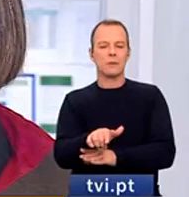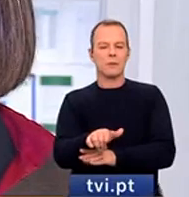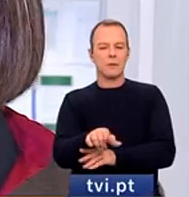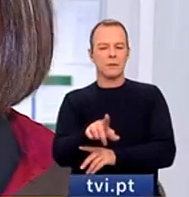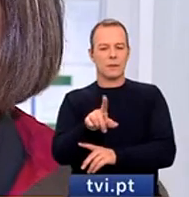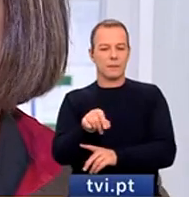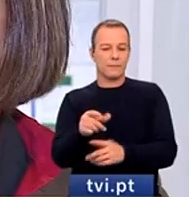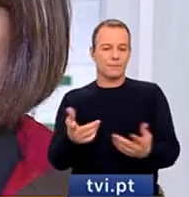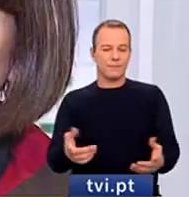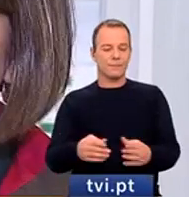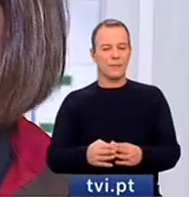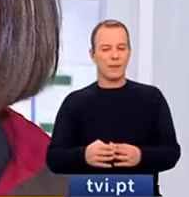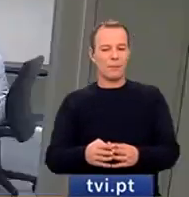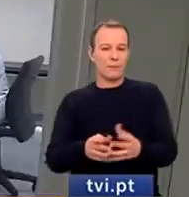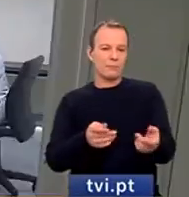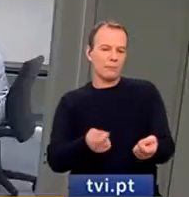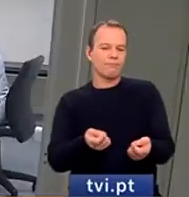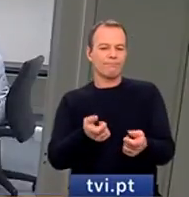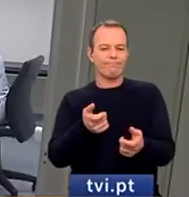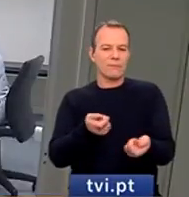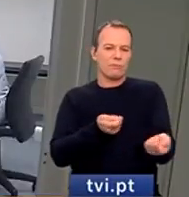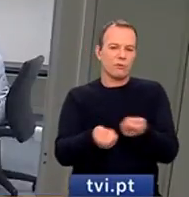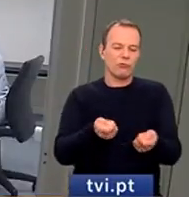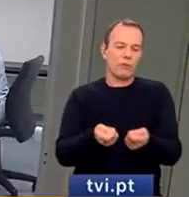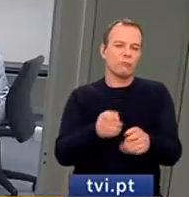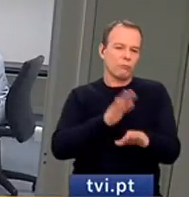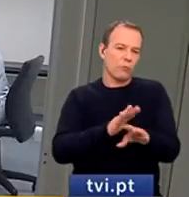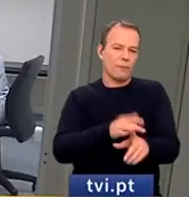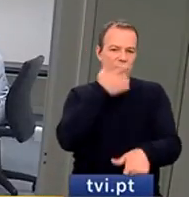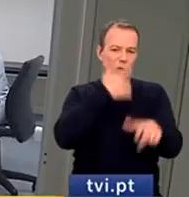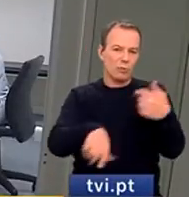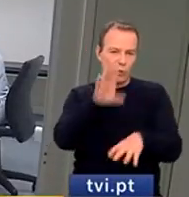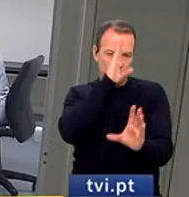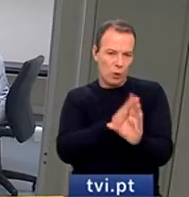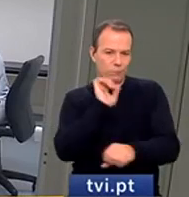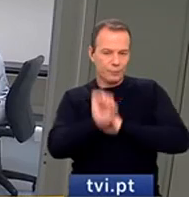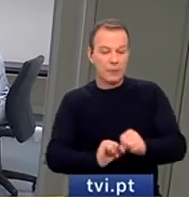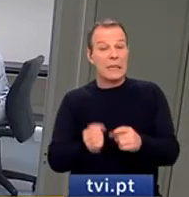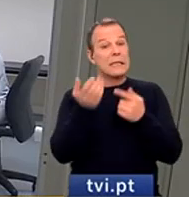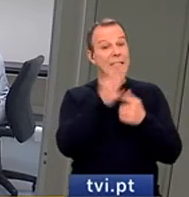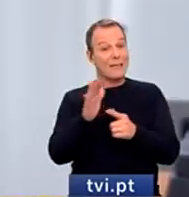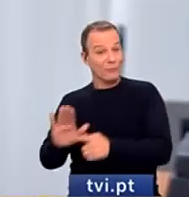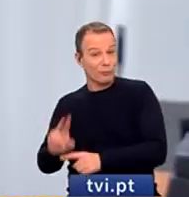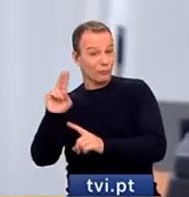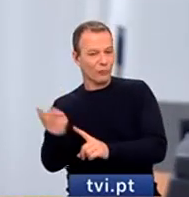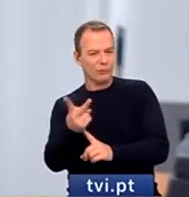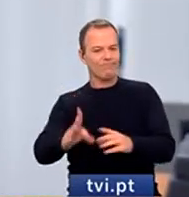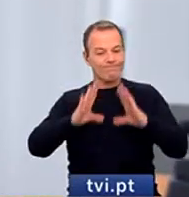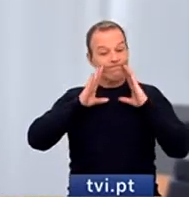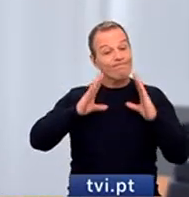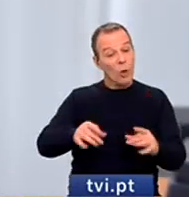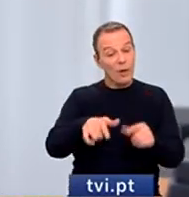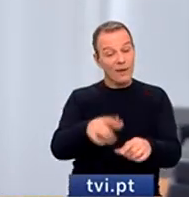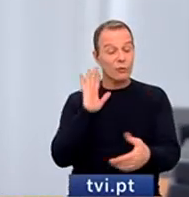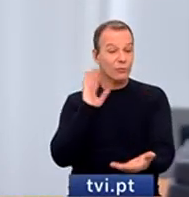gerido pelos psicólogos que atendem os nossos colaboradores. São 2 exemplos de empresas com um olhar atento para os